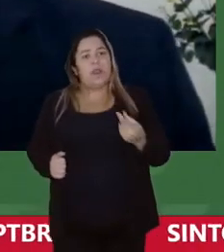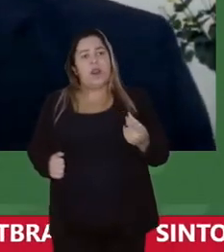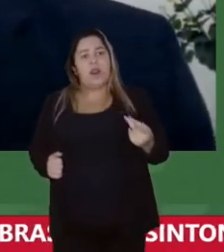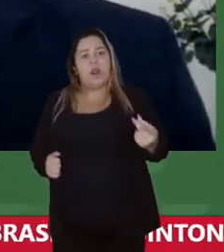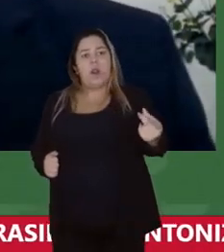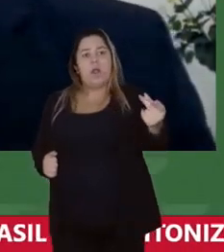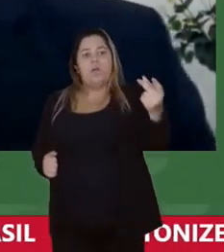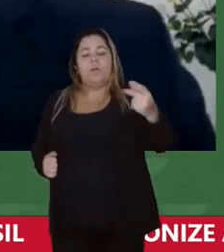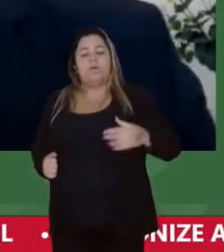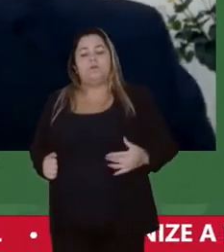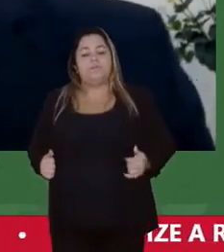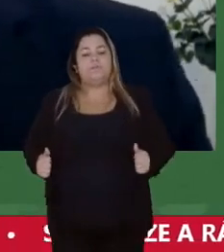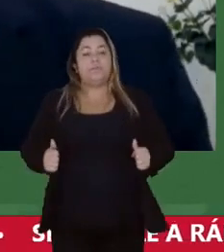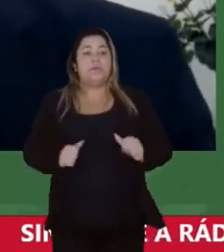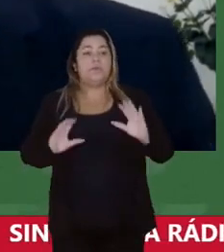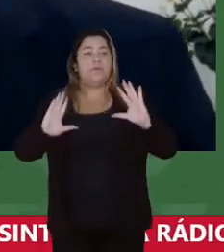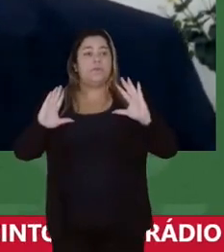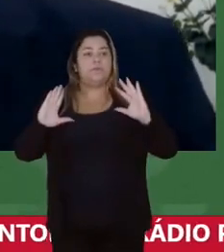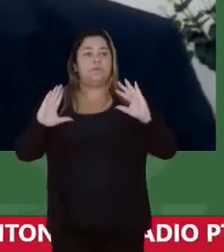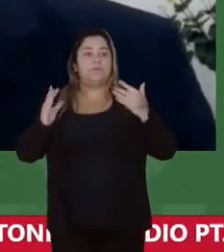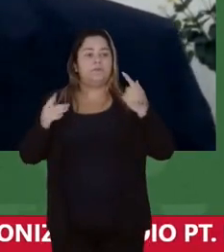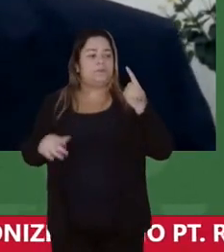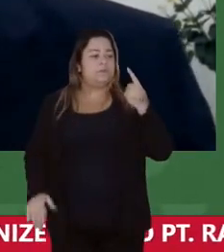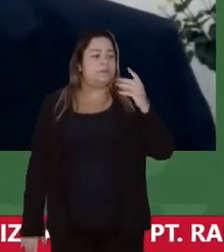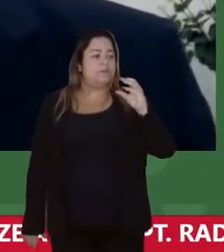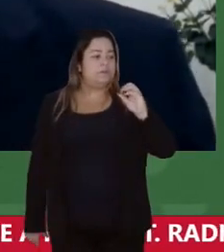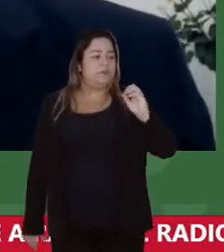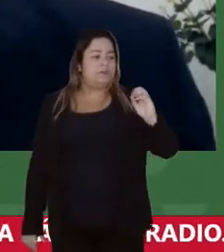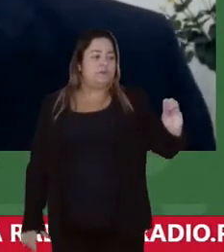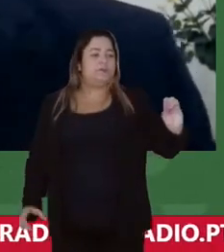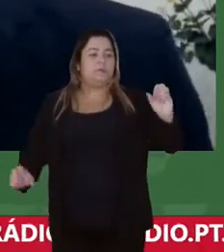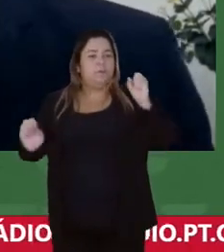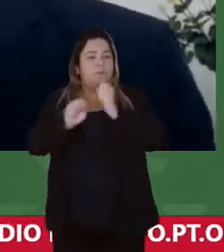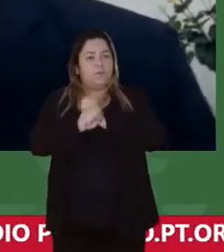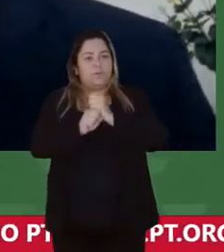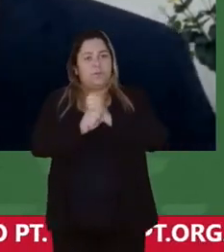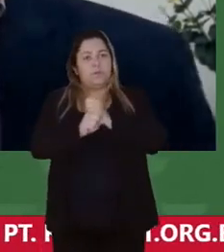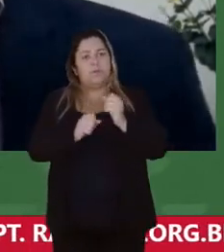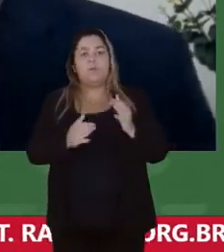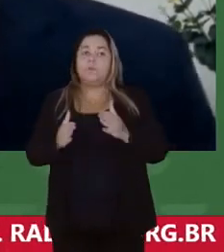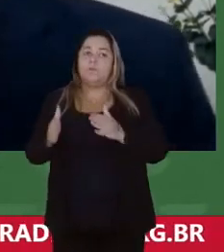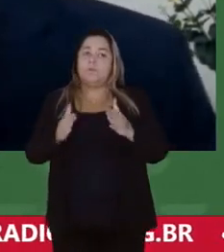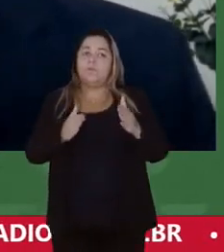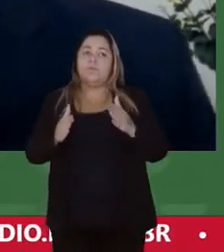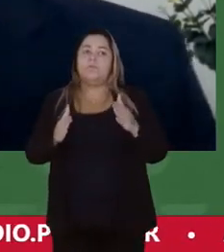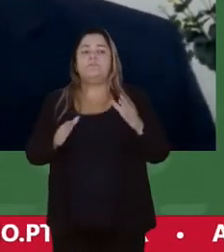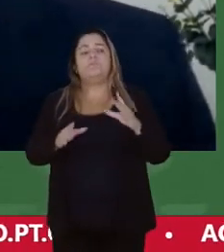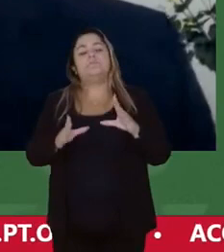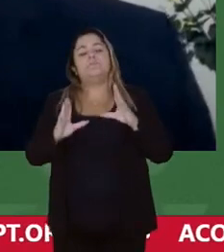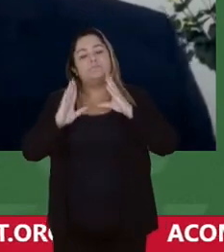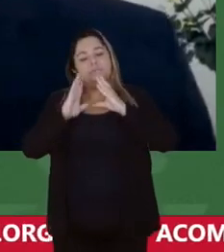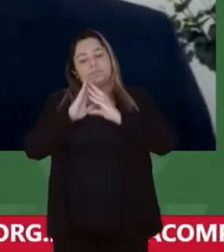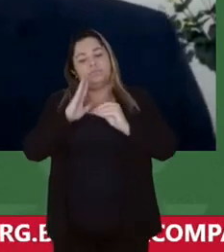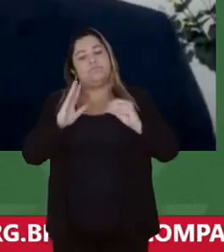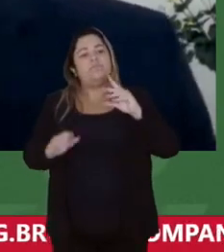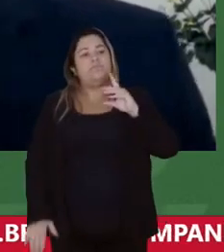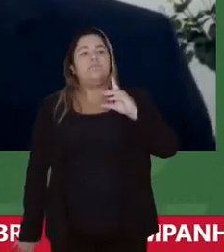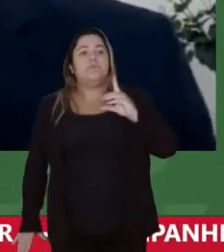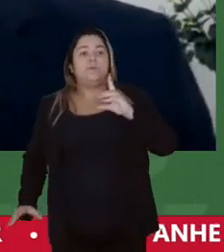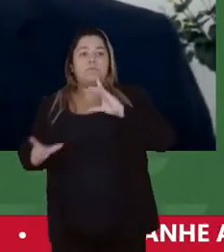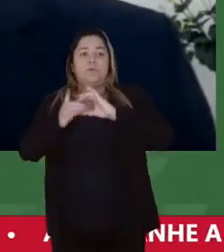nosso partido vai comemorar daqui a uns dias 100 anos de caminhada e história para o modelo da democracia brasileira.